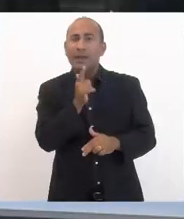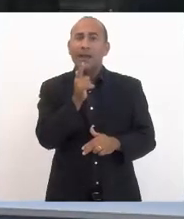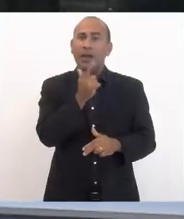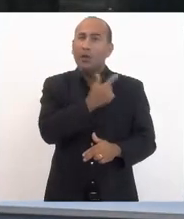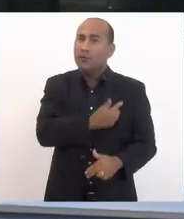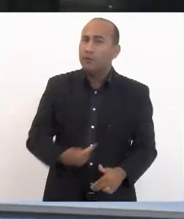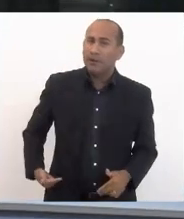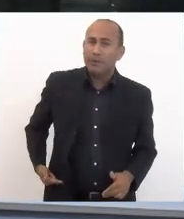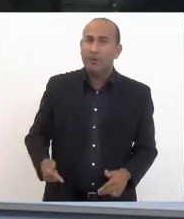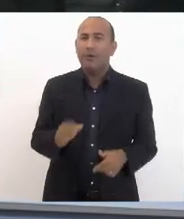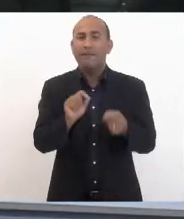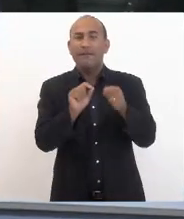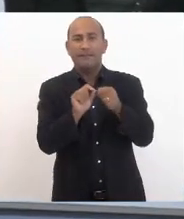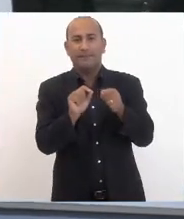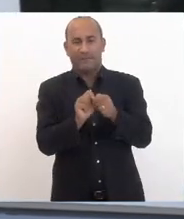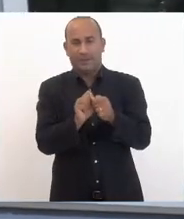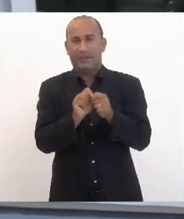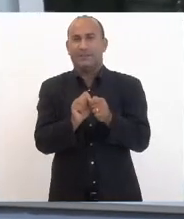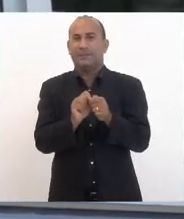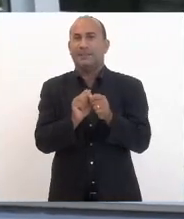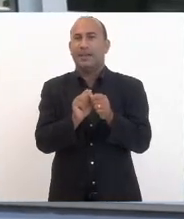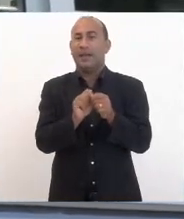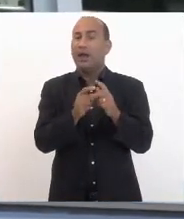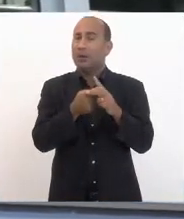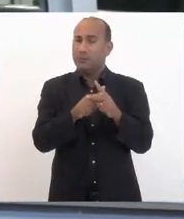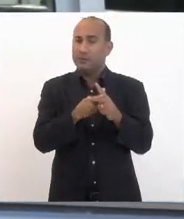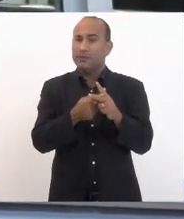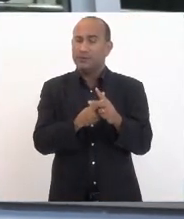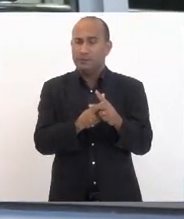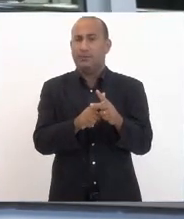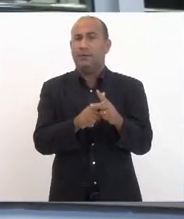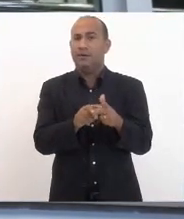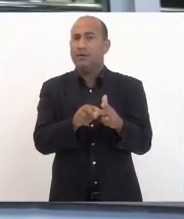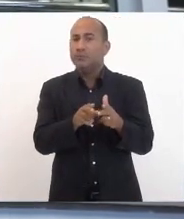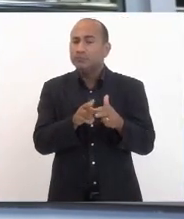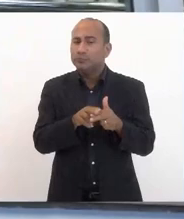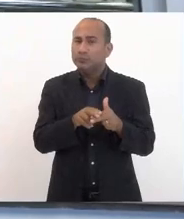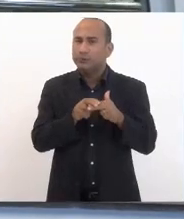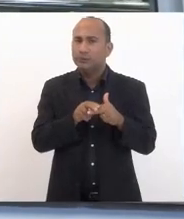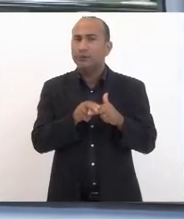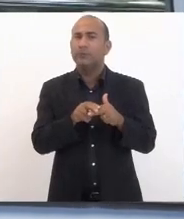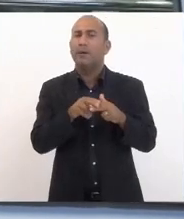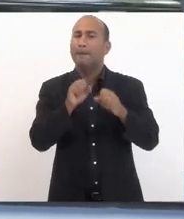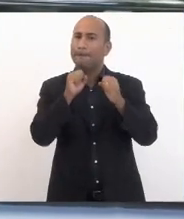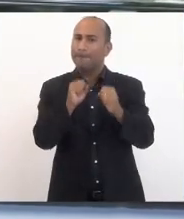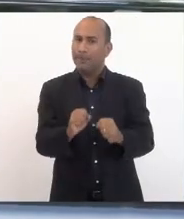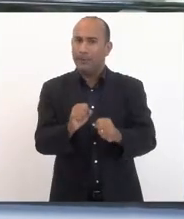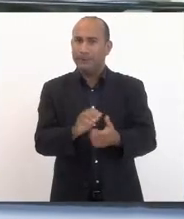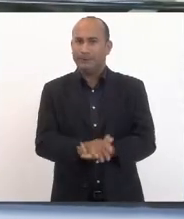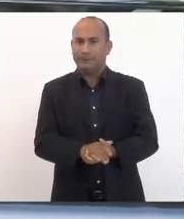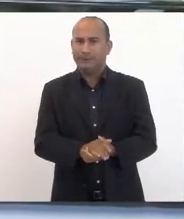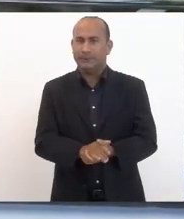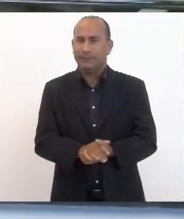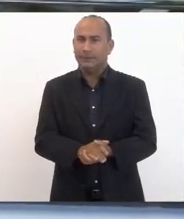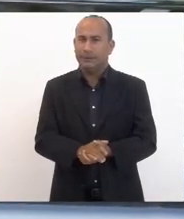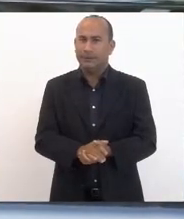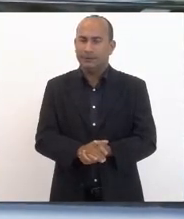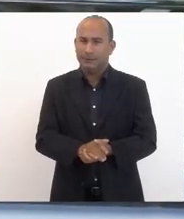governador faça essa correção de rumo e possa